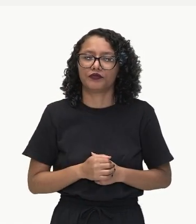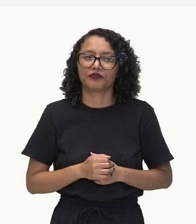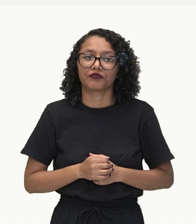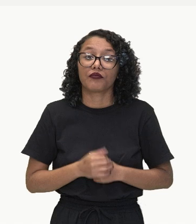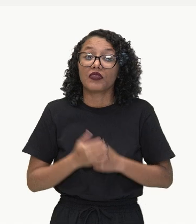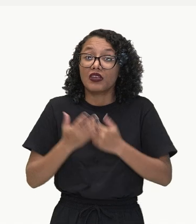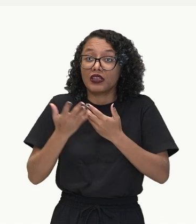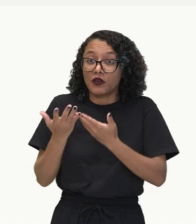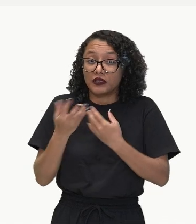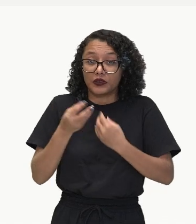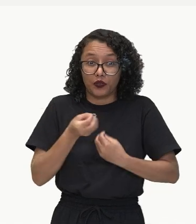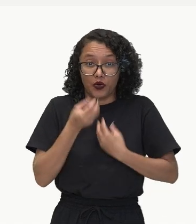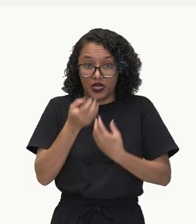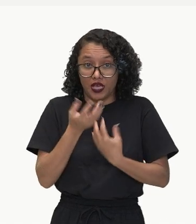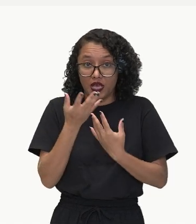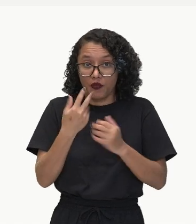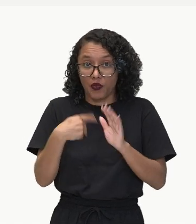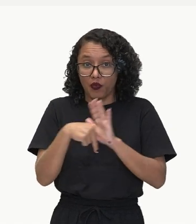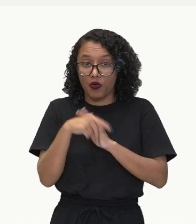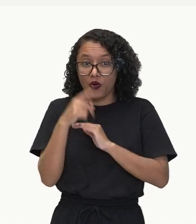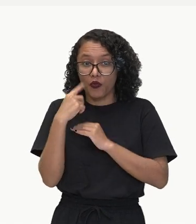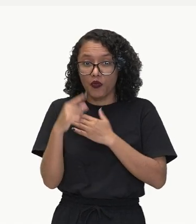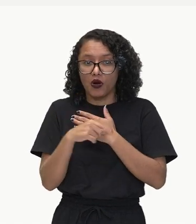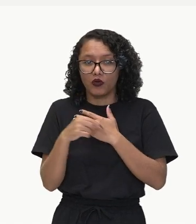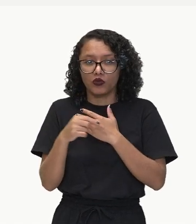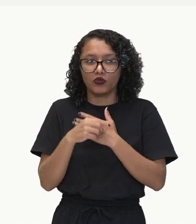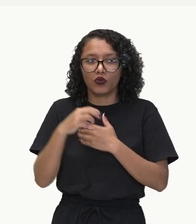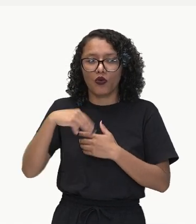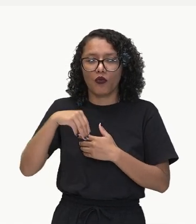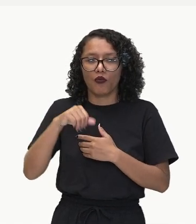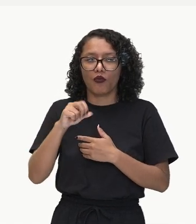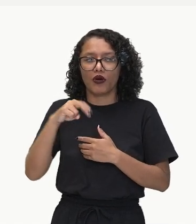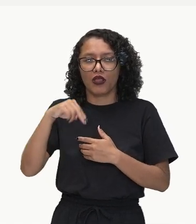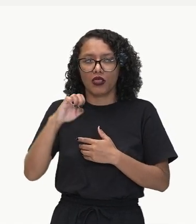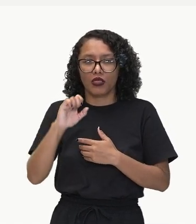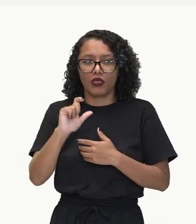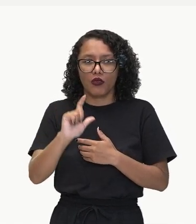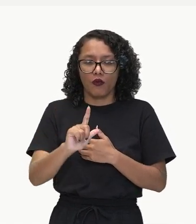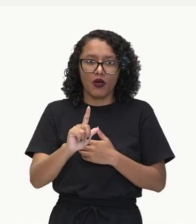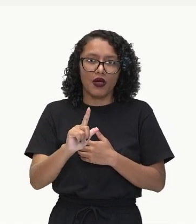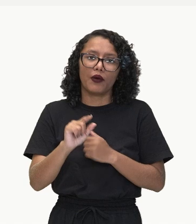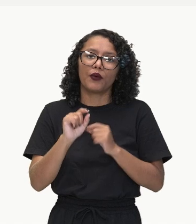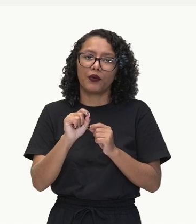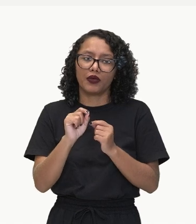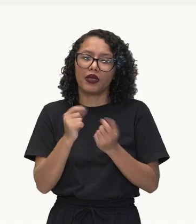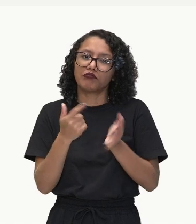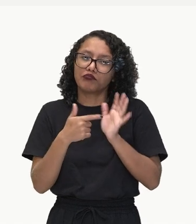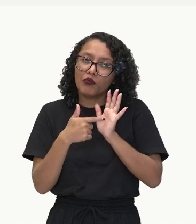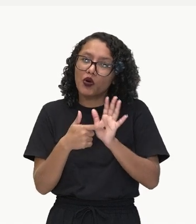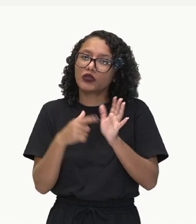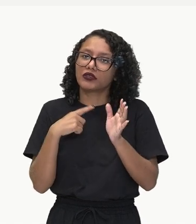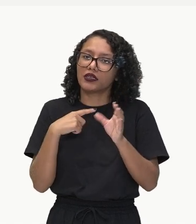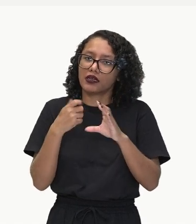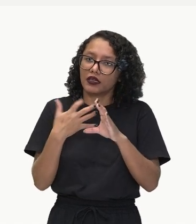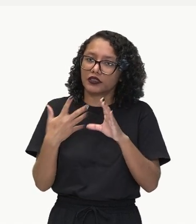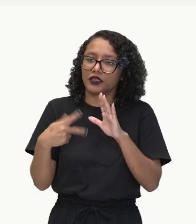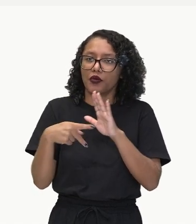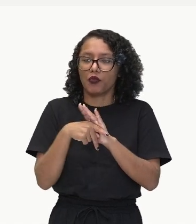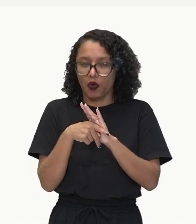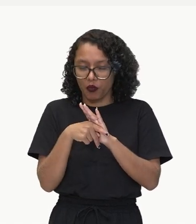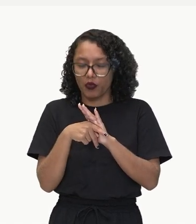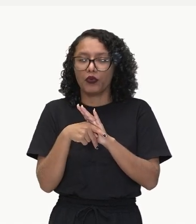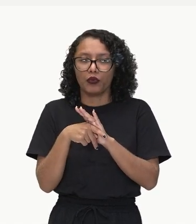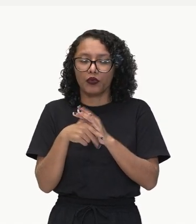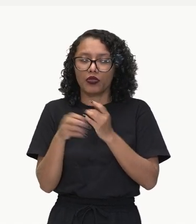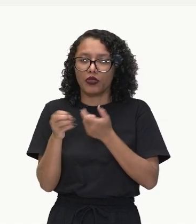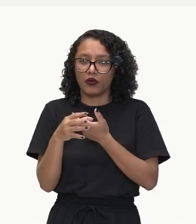Manuel Bandeira, ele diz: beijo pouco, falo menos ainda, mas invento palavras que traduzem a ternura mais funda e